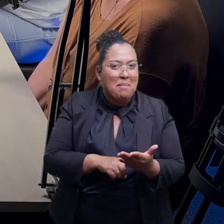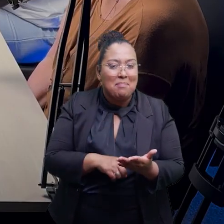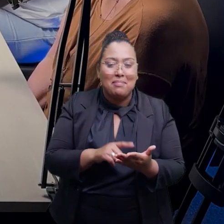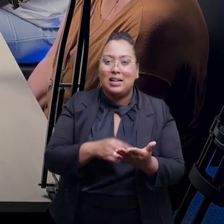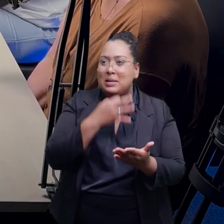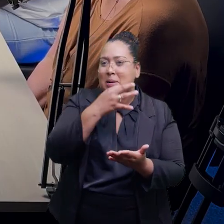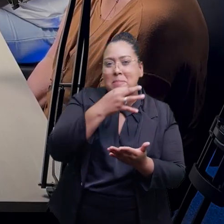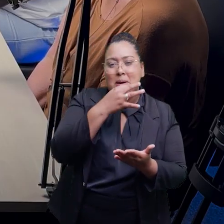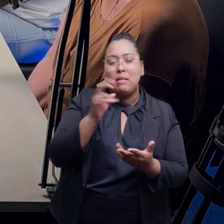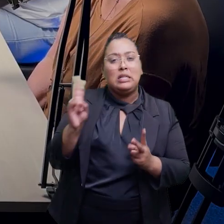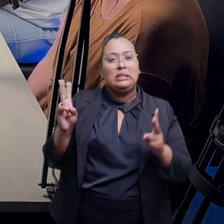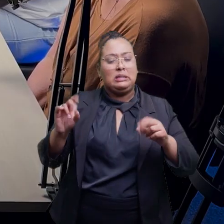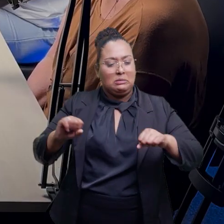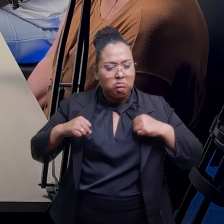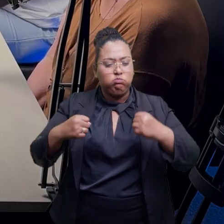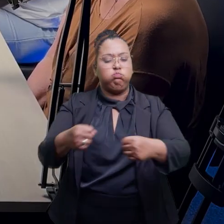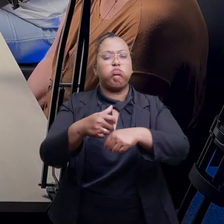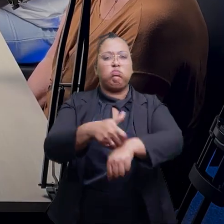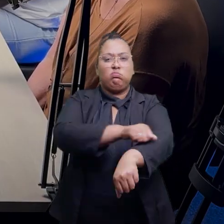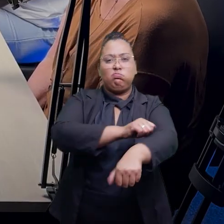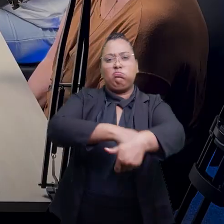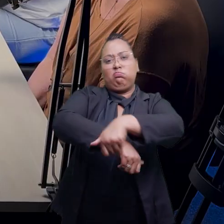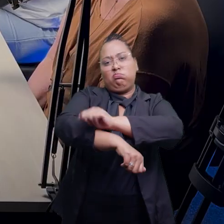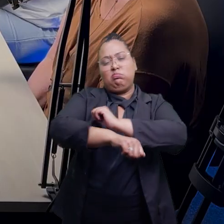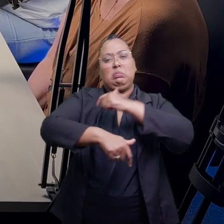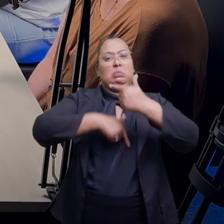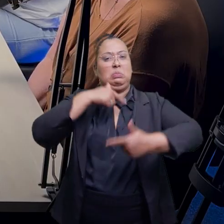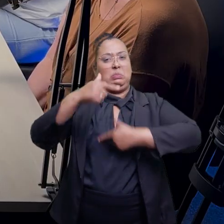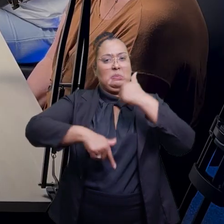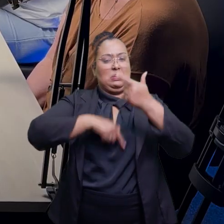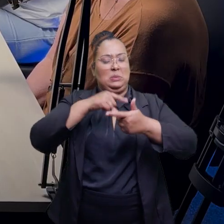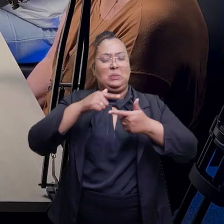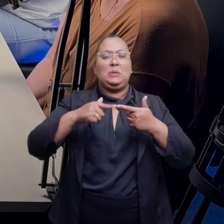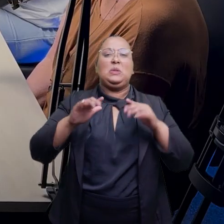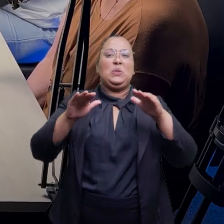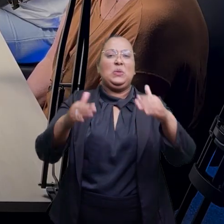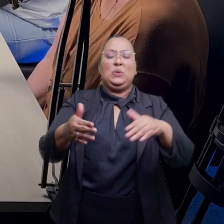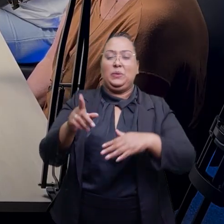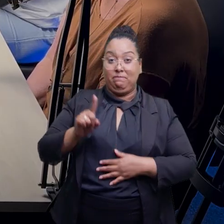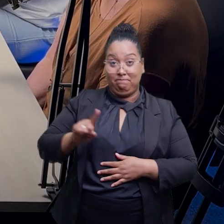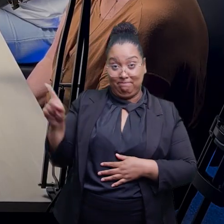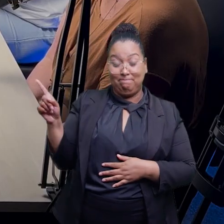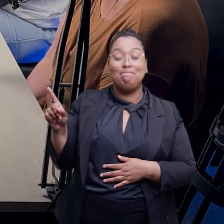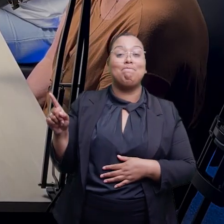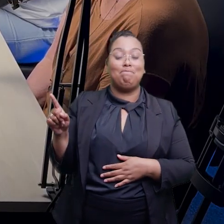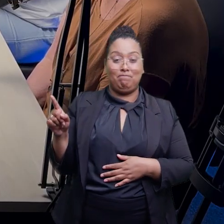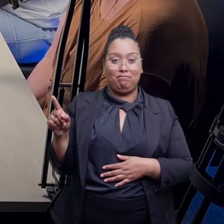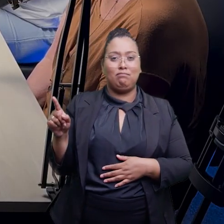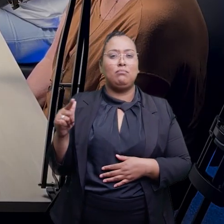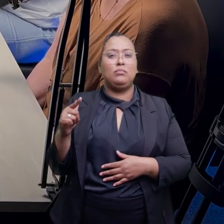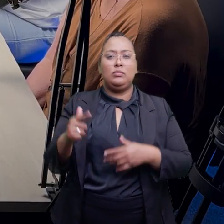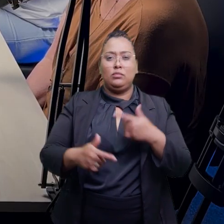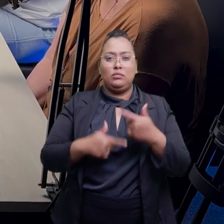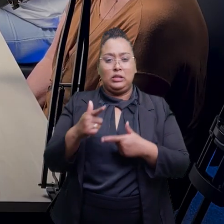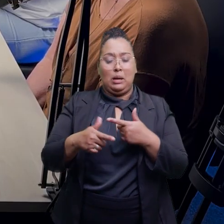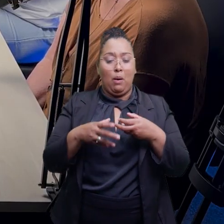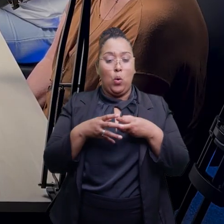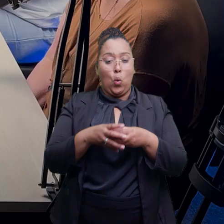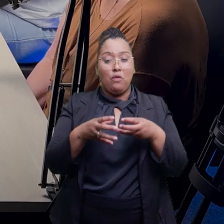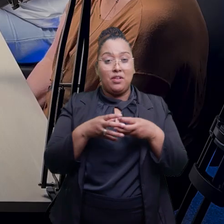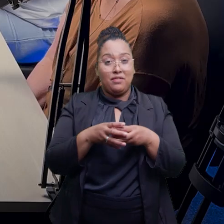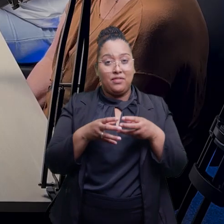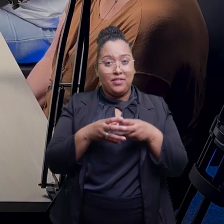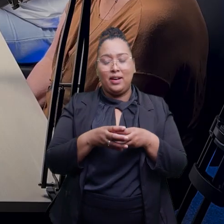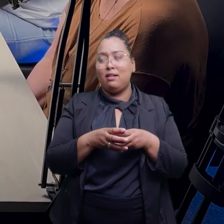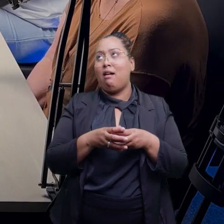pessoa super aguerrida, muito comprometida, que, assim, estendeu o trabalho do